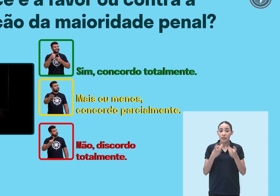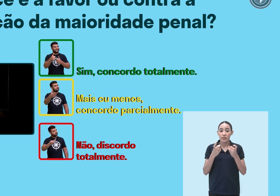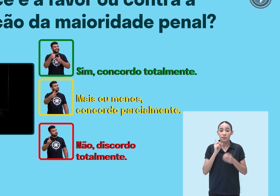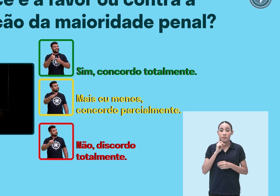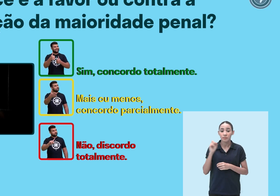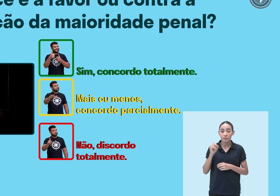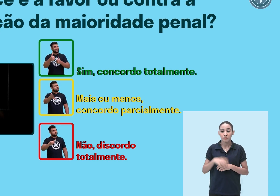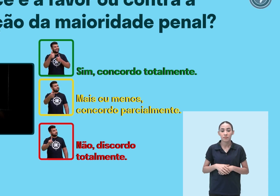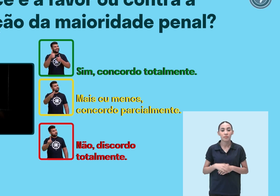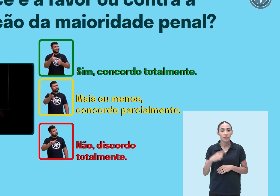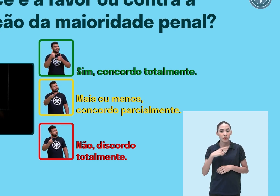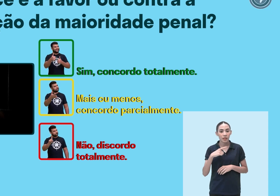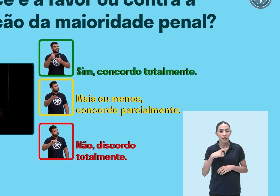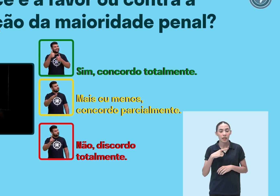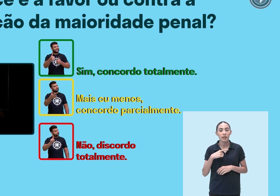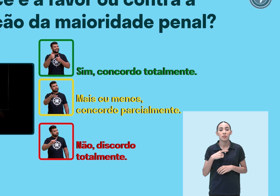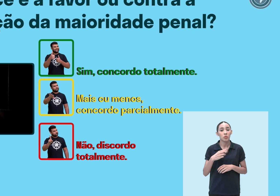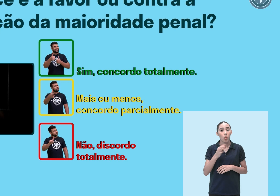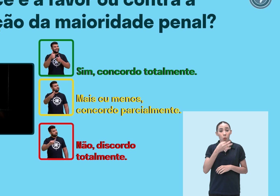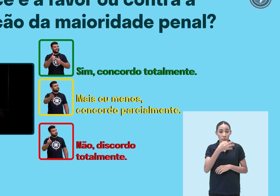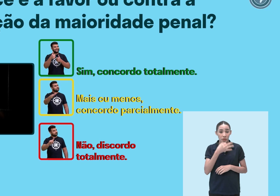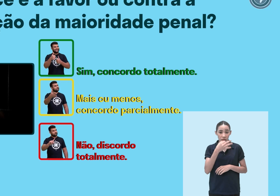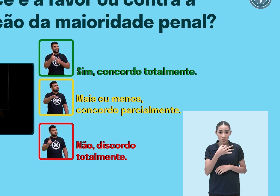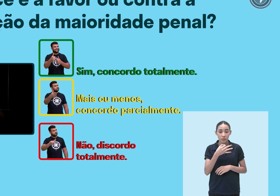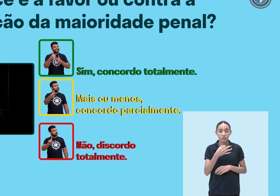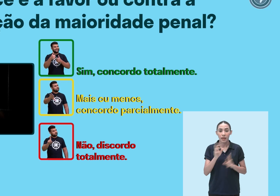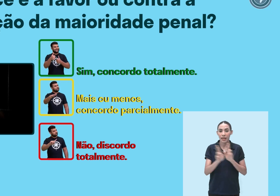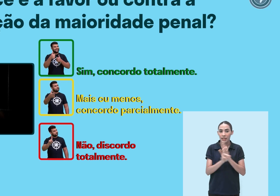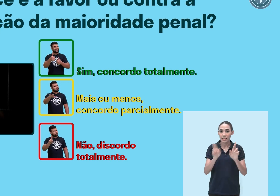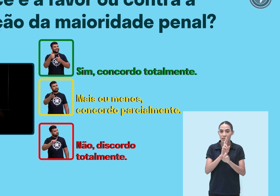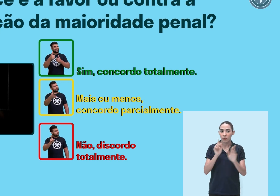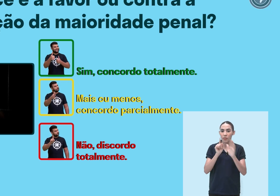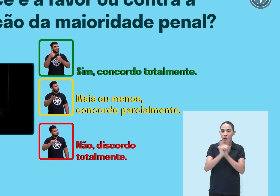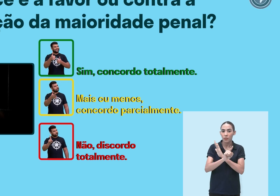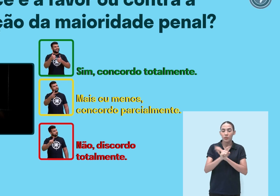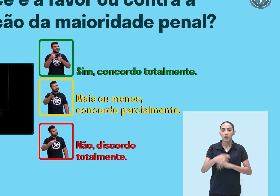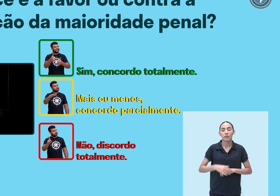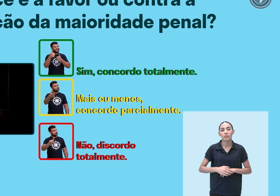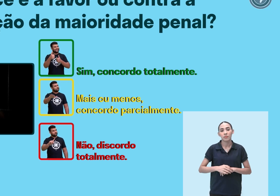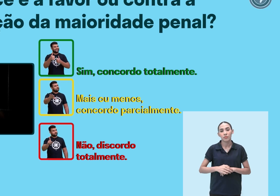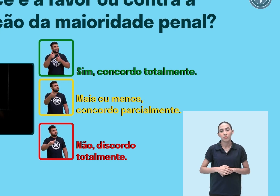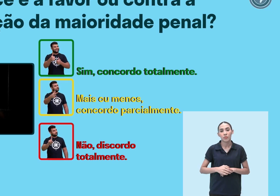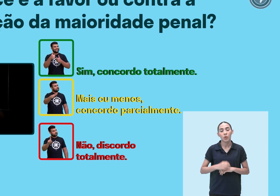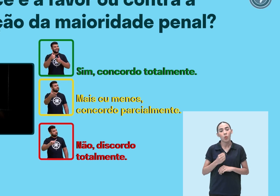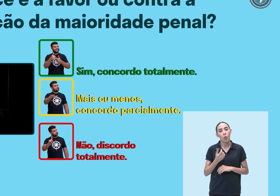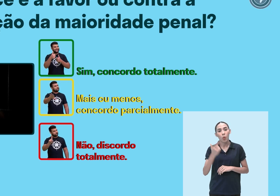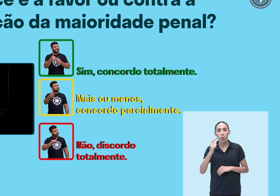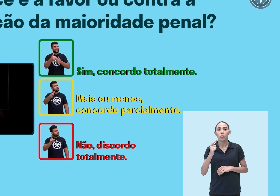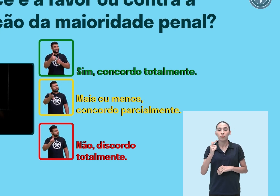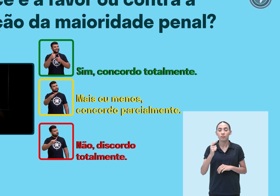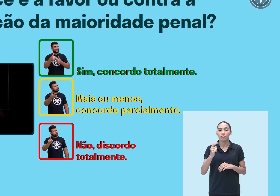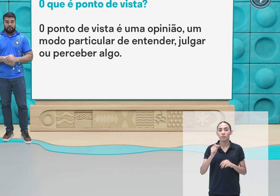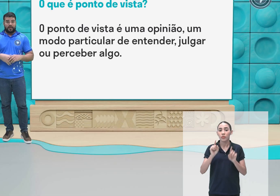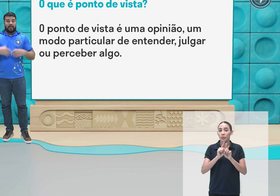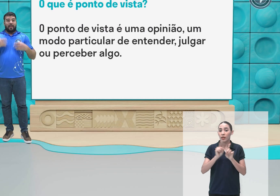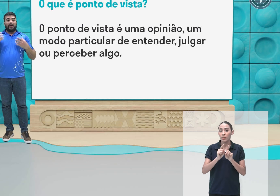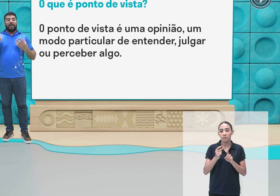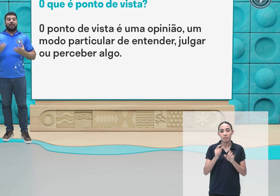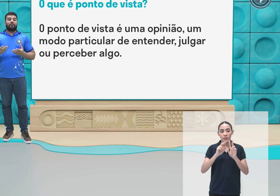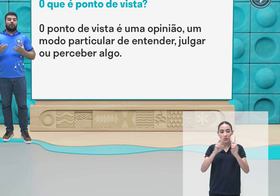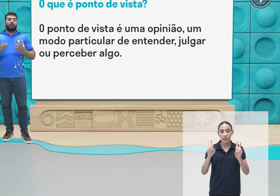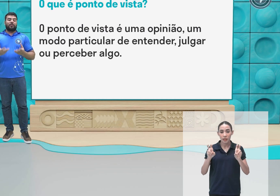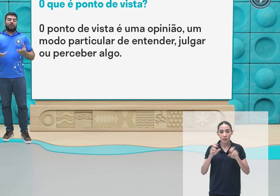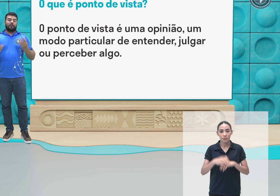que nós temos esses posicionamentos com relação a essa temática ou a outro qualquer tema, voltando aqui comigo.